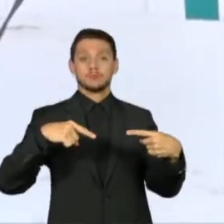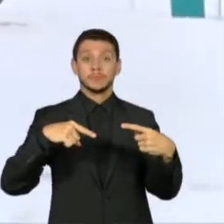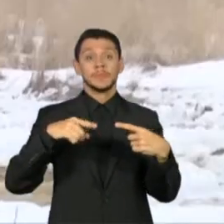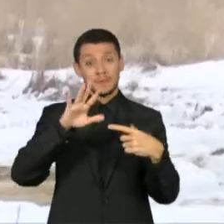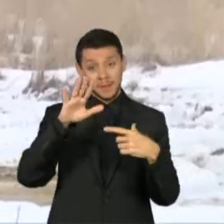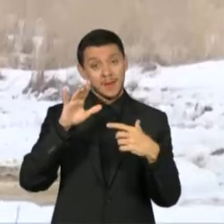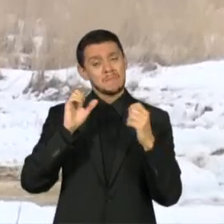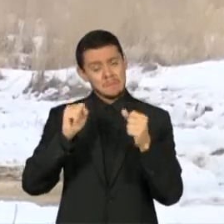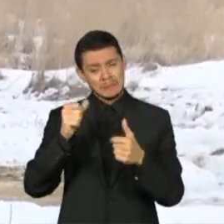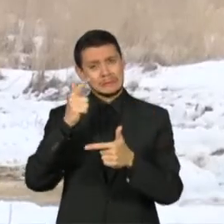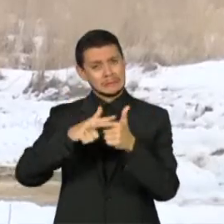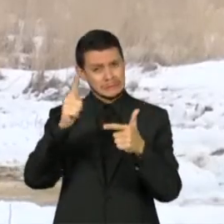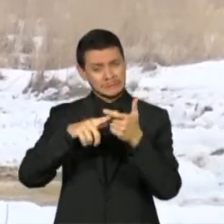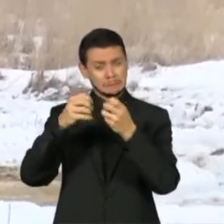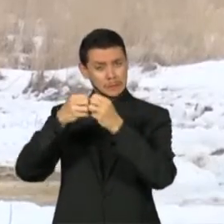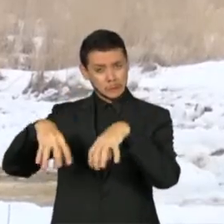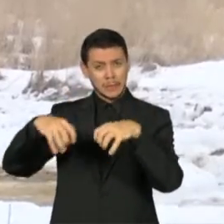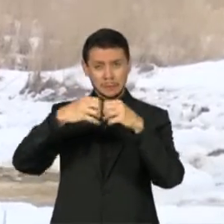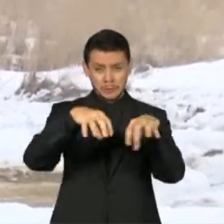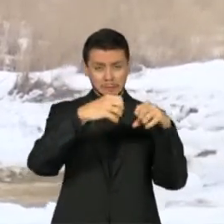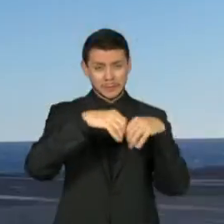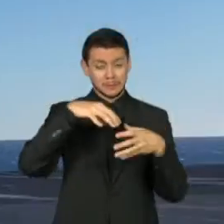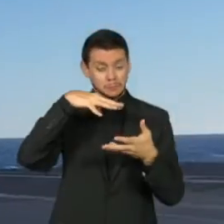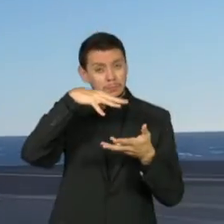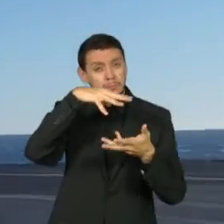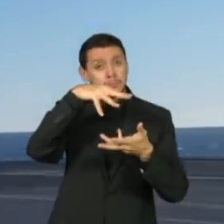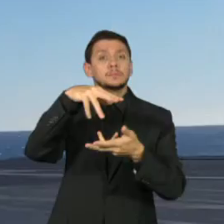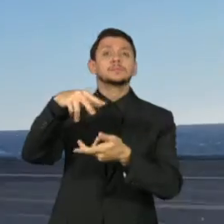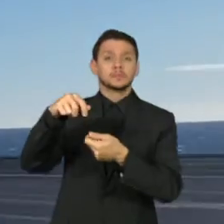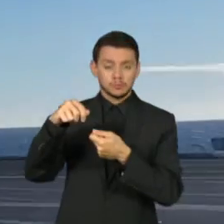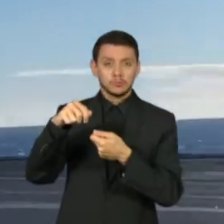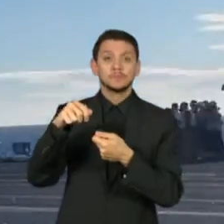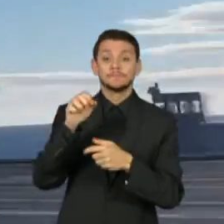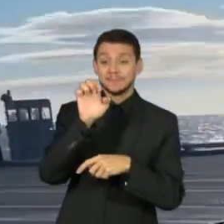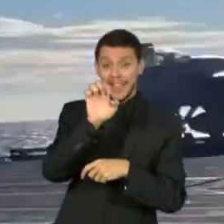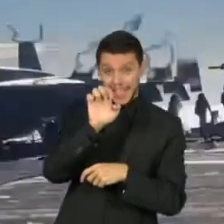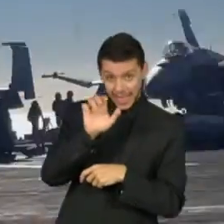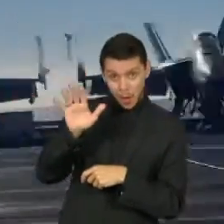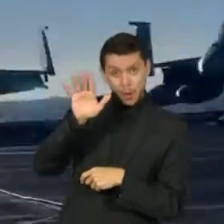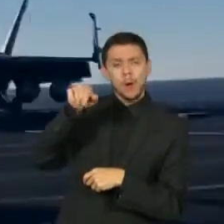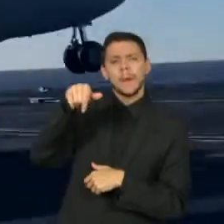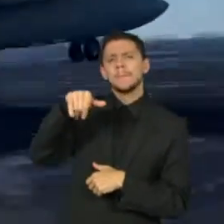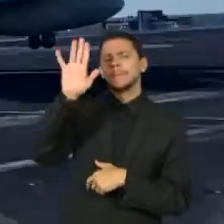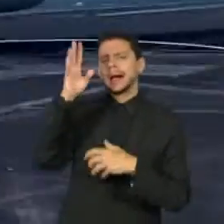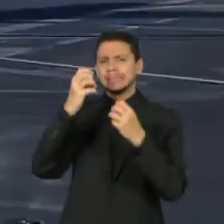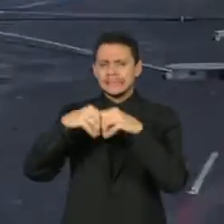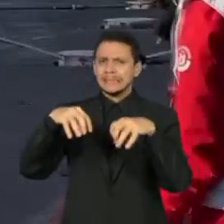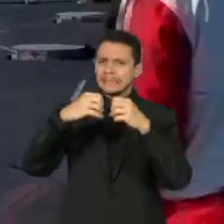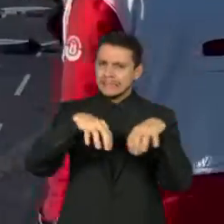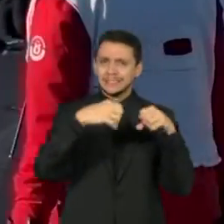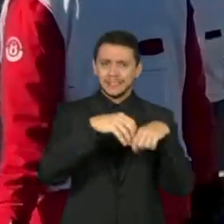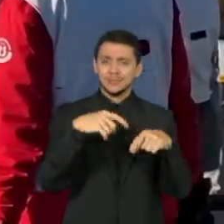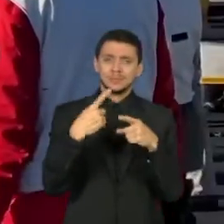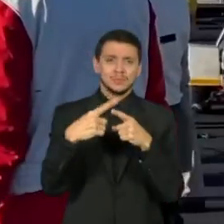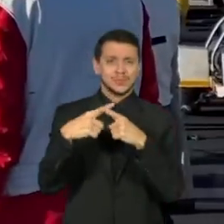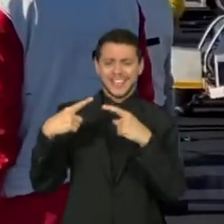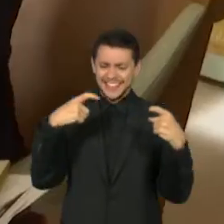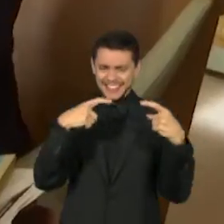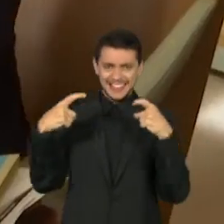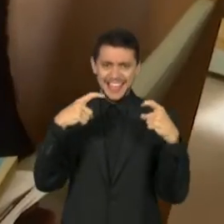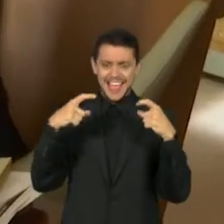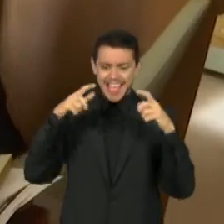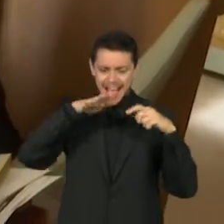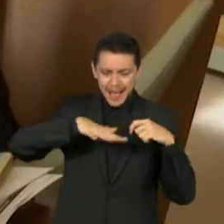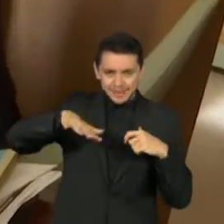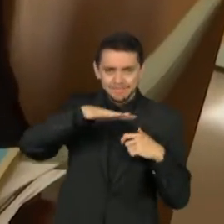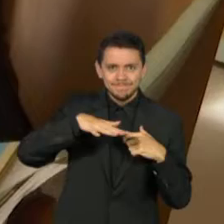possivelmente dramáticos para o mundo todo. A Europa seria a mais prejudicada com a guerra dentro de casa. Por isso,